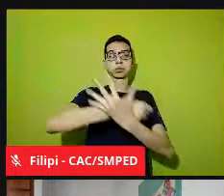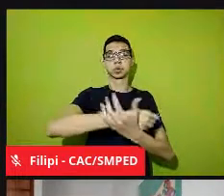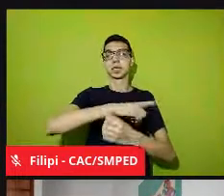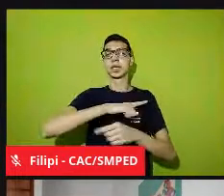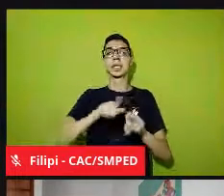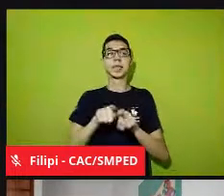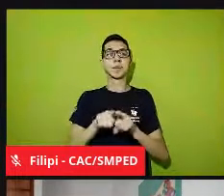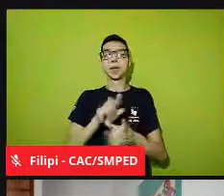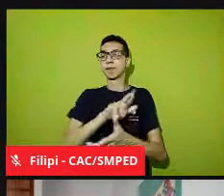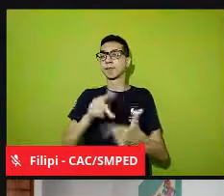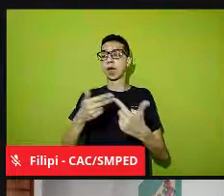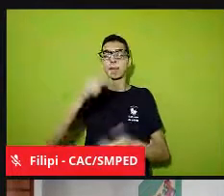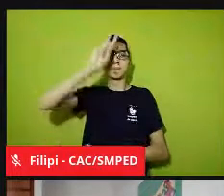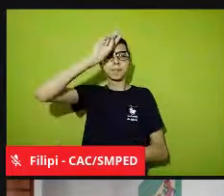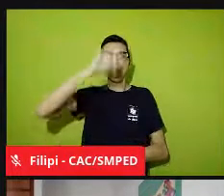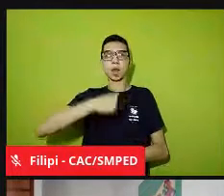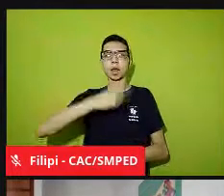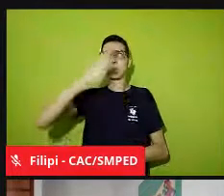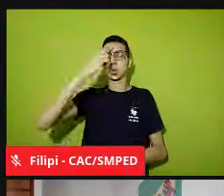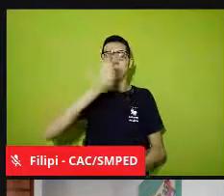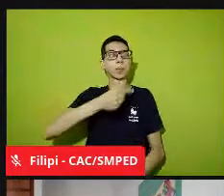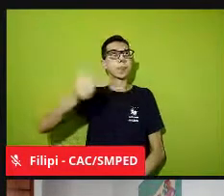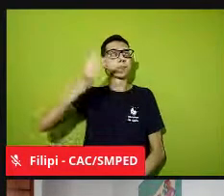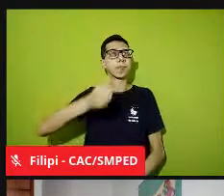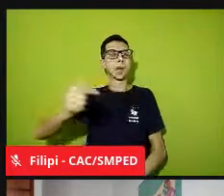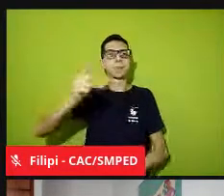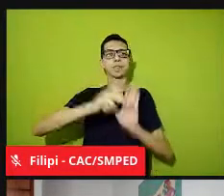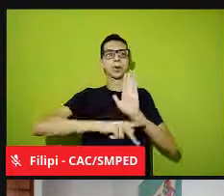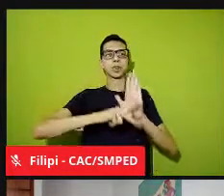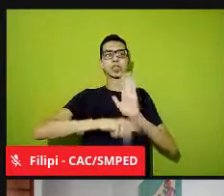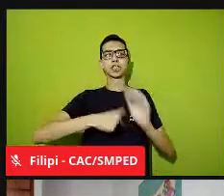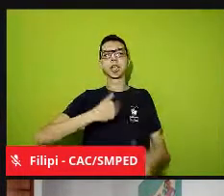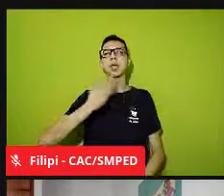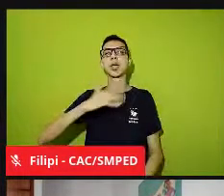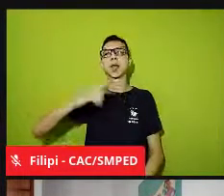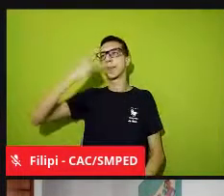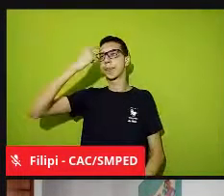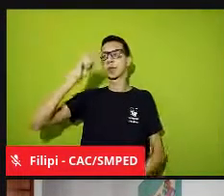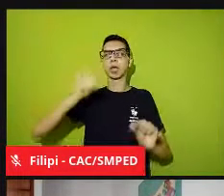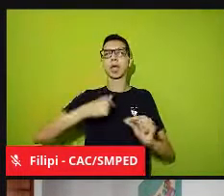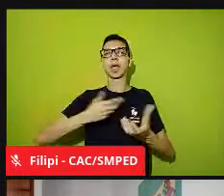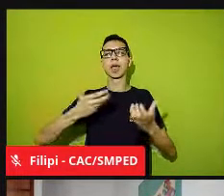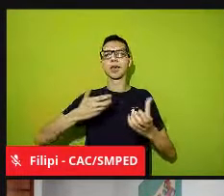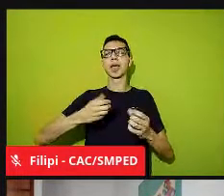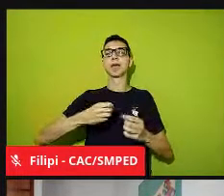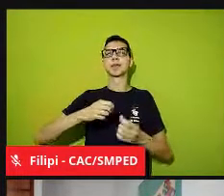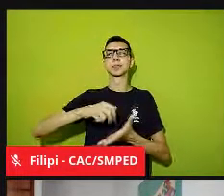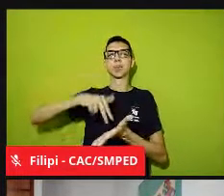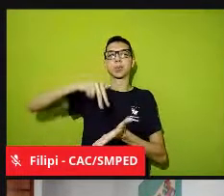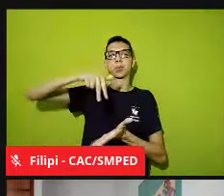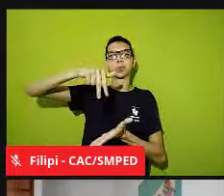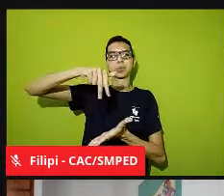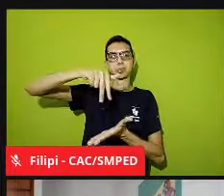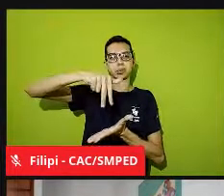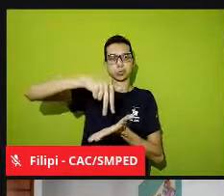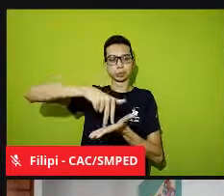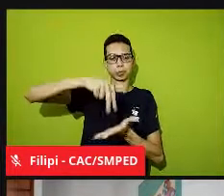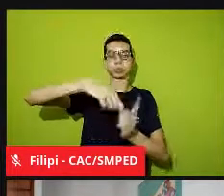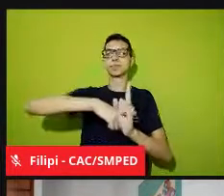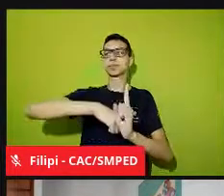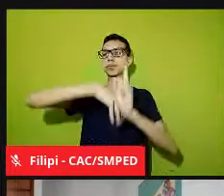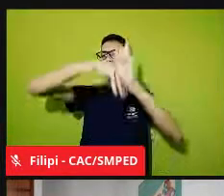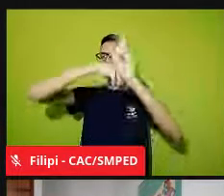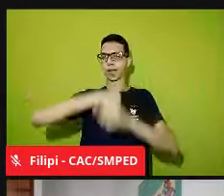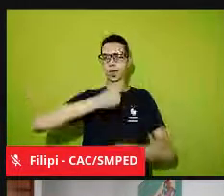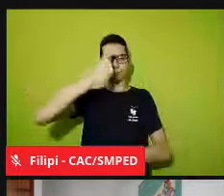uma semana. Abandonei o projeto infantil de ser astronauta. Passei a decorar nomes de dinossauros e resolvi que queria ser arqueólogo. E